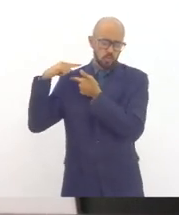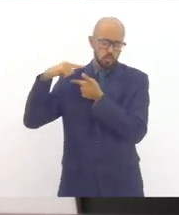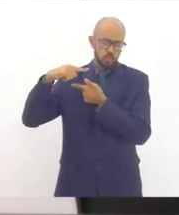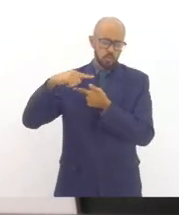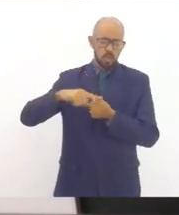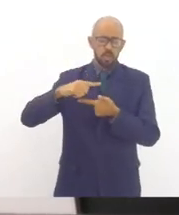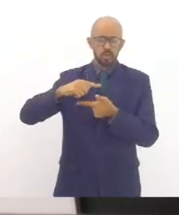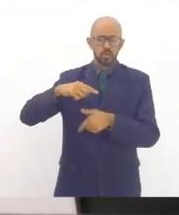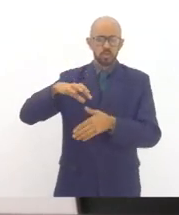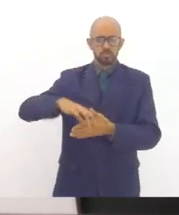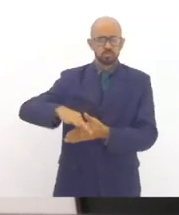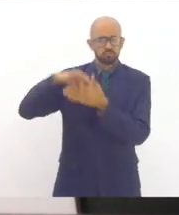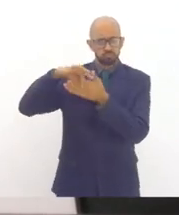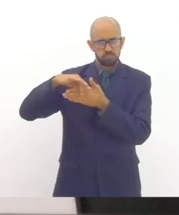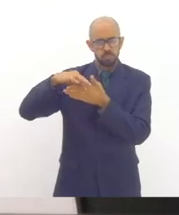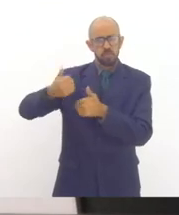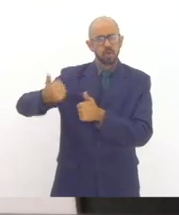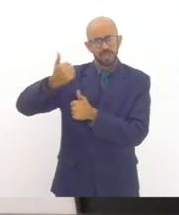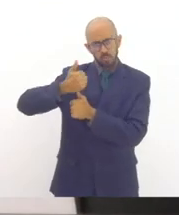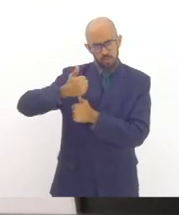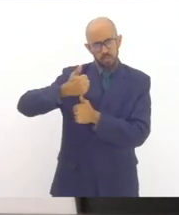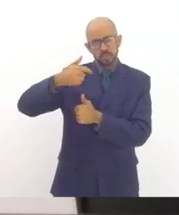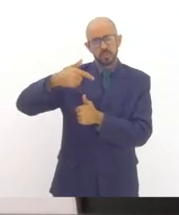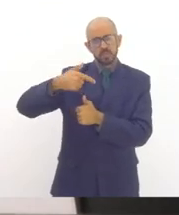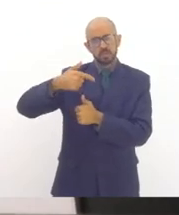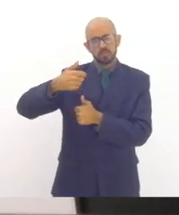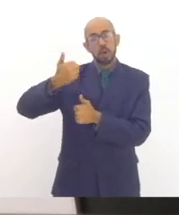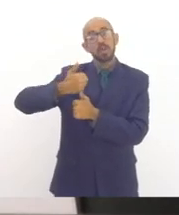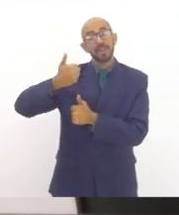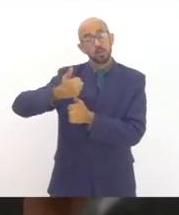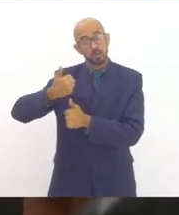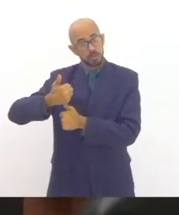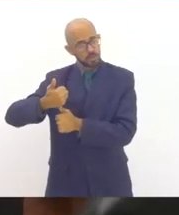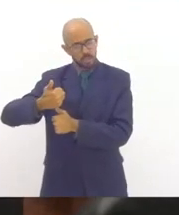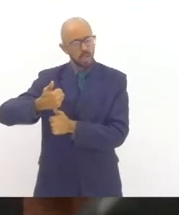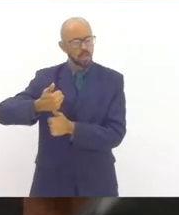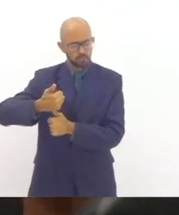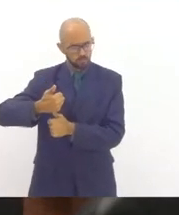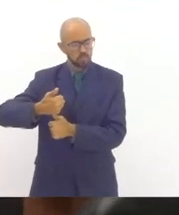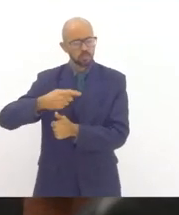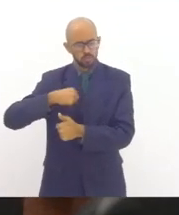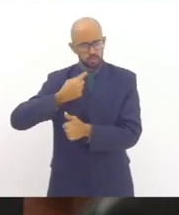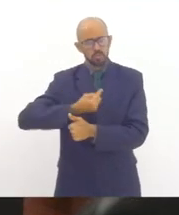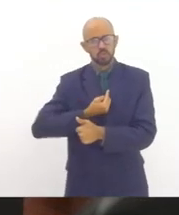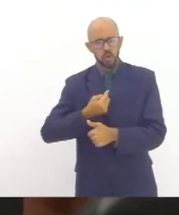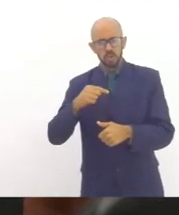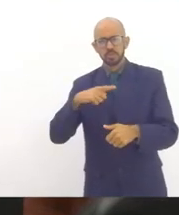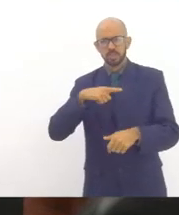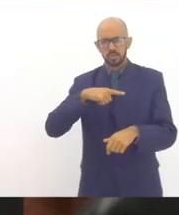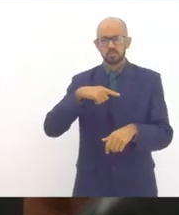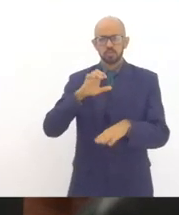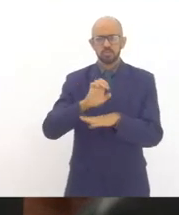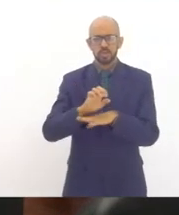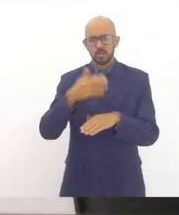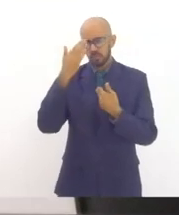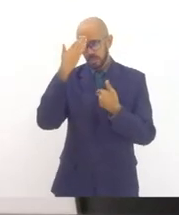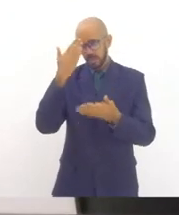à situação que nós estamos passando pelo Estado, né? Então, agradeço a oportunidade. Muito